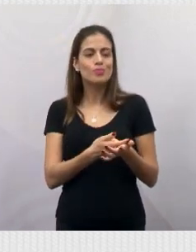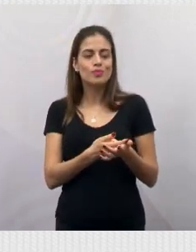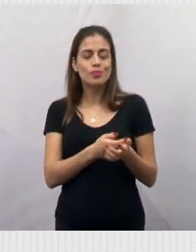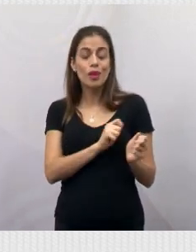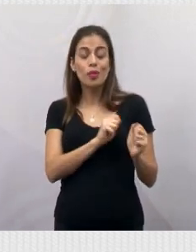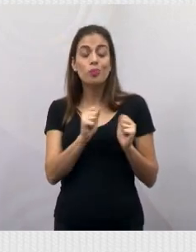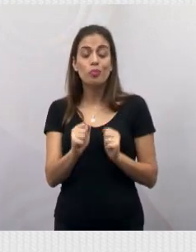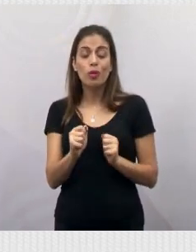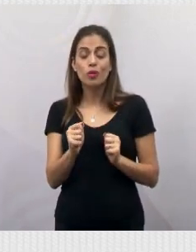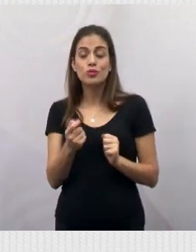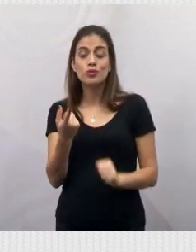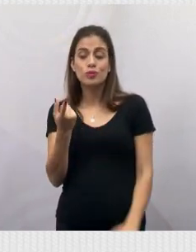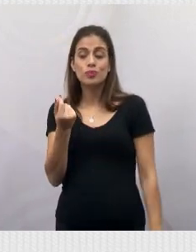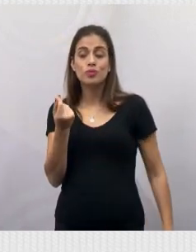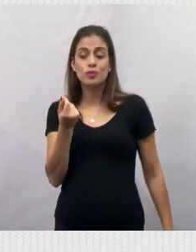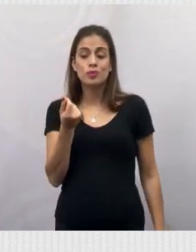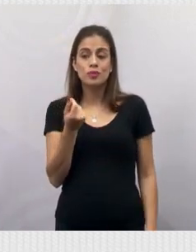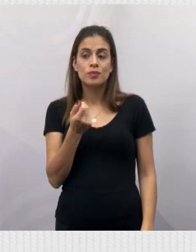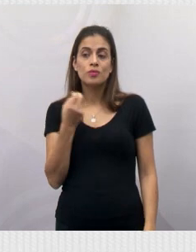possível.